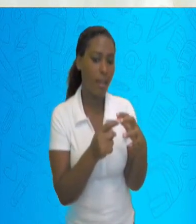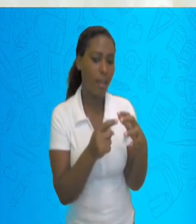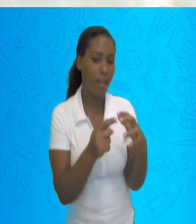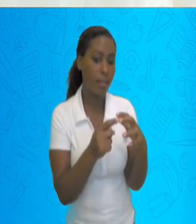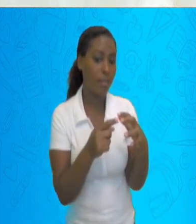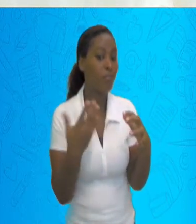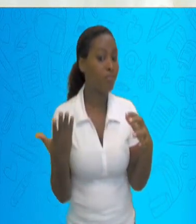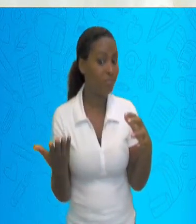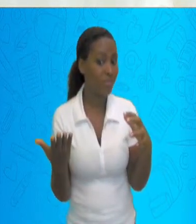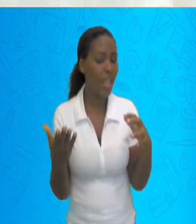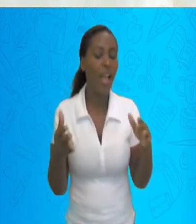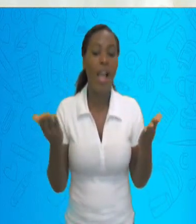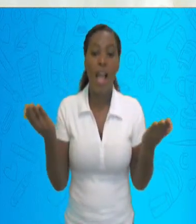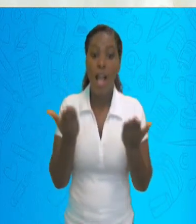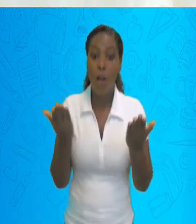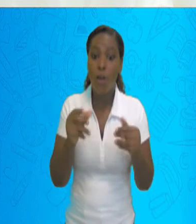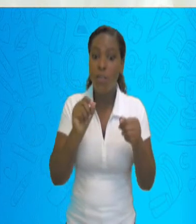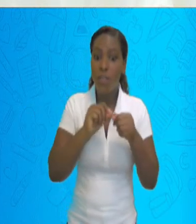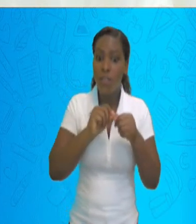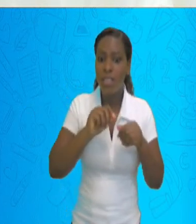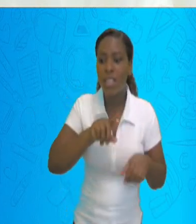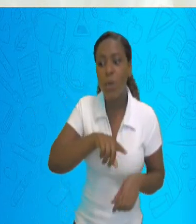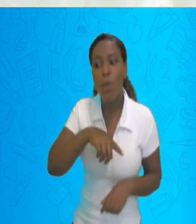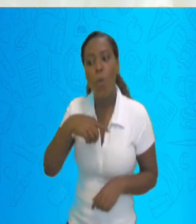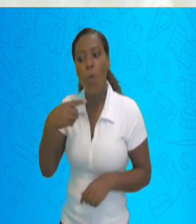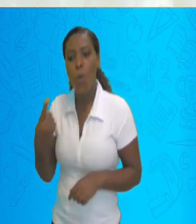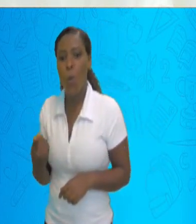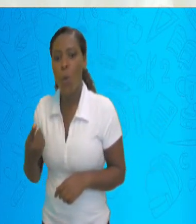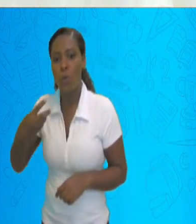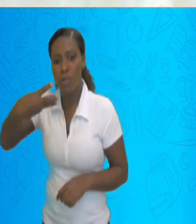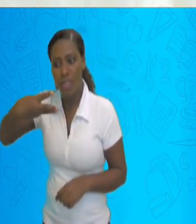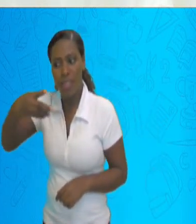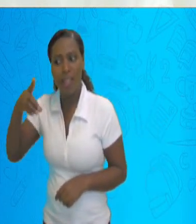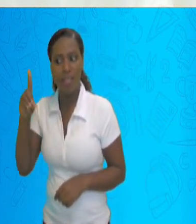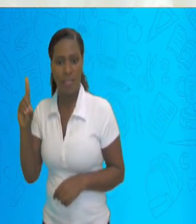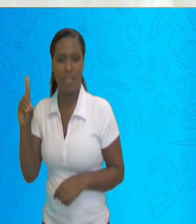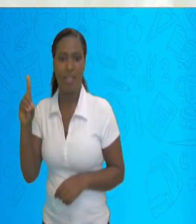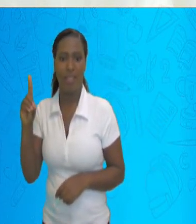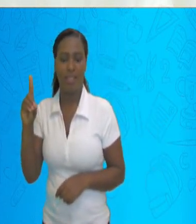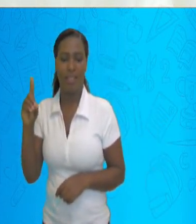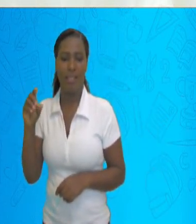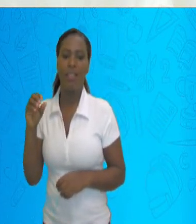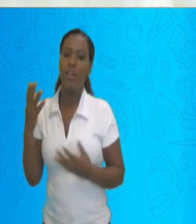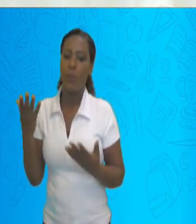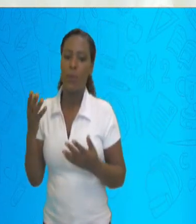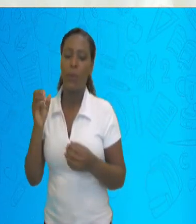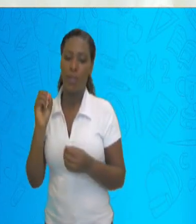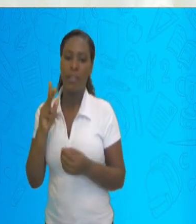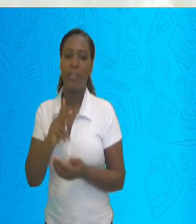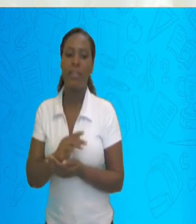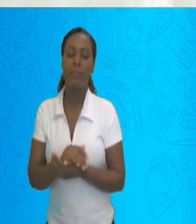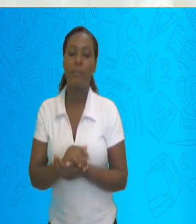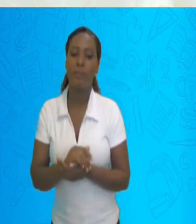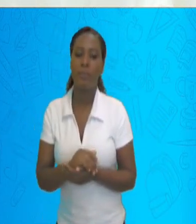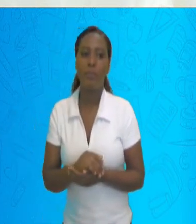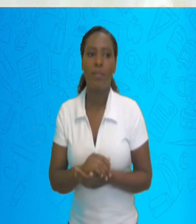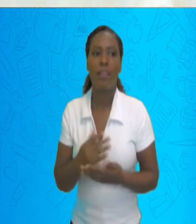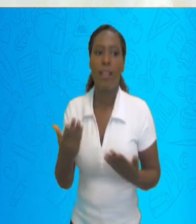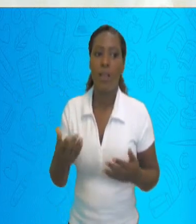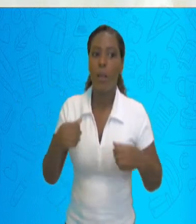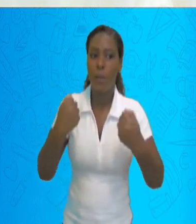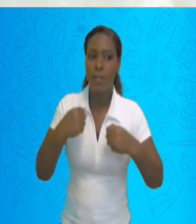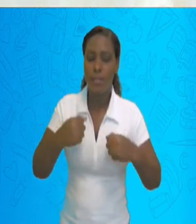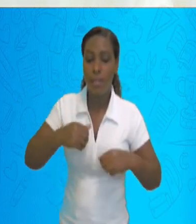o poliedro, né, que a gente vai usar os lados. Então, vamos precisar de mais 3 palitos. Vamos encaixando aqui em